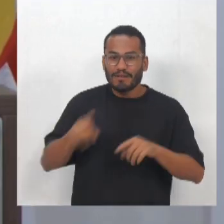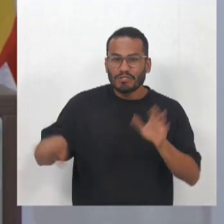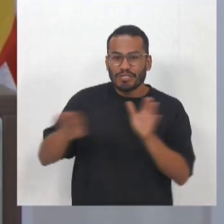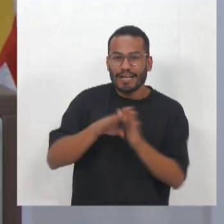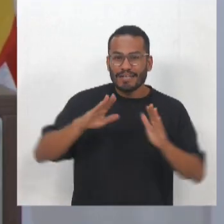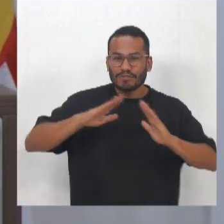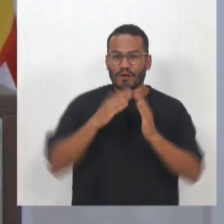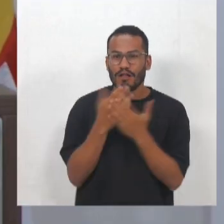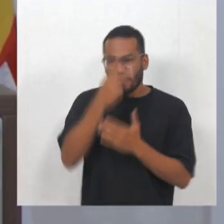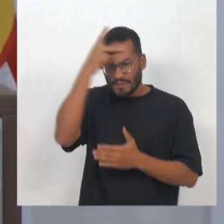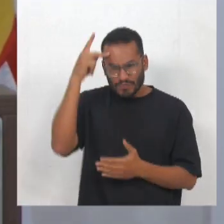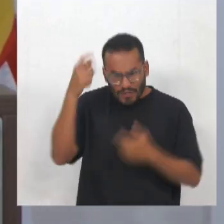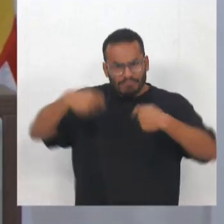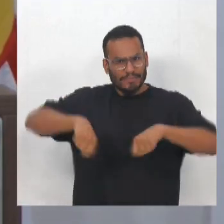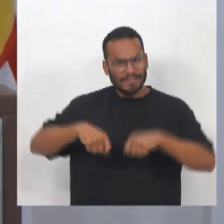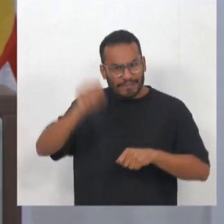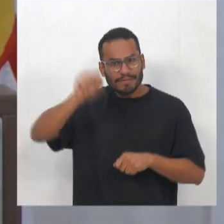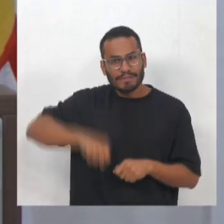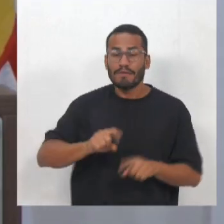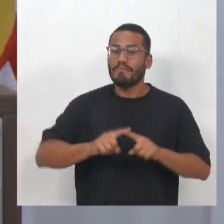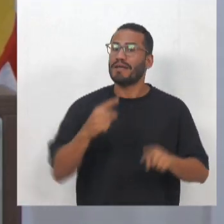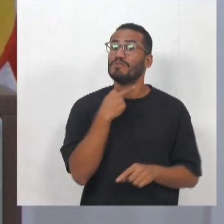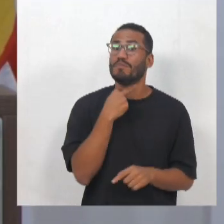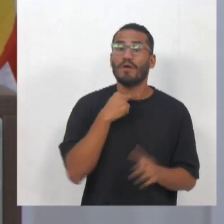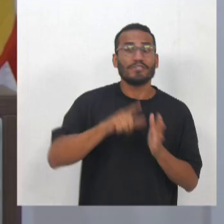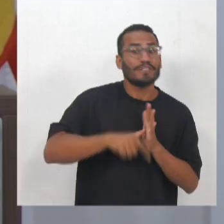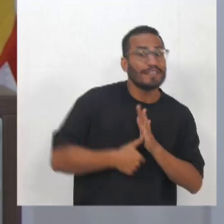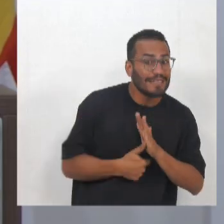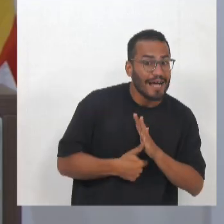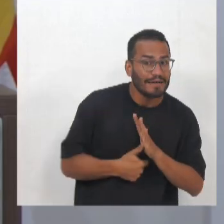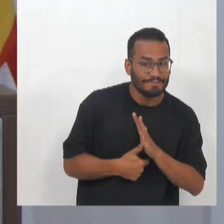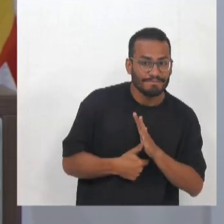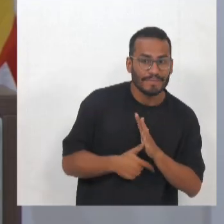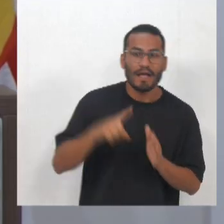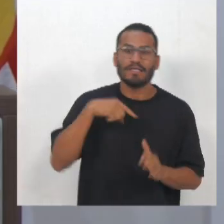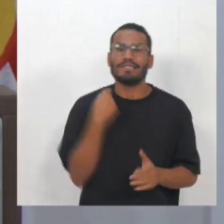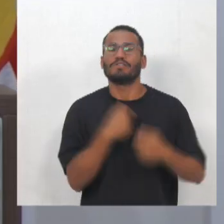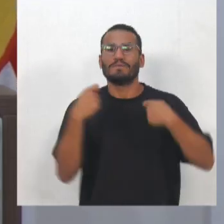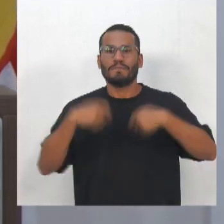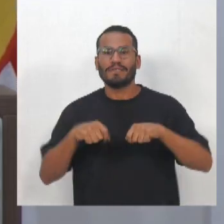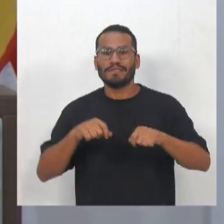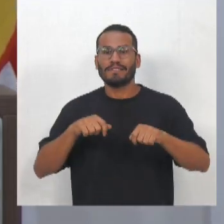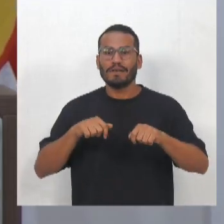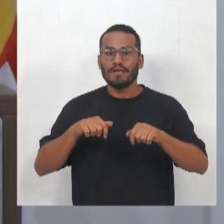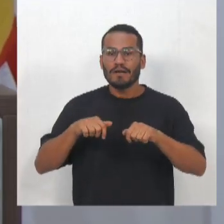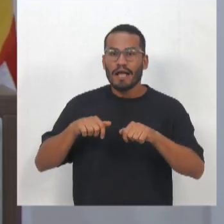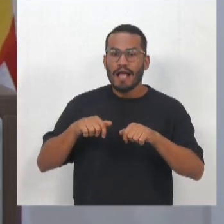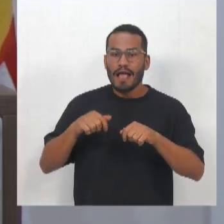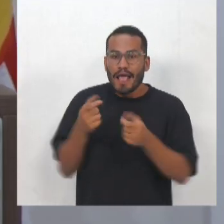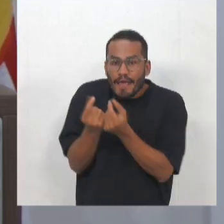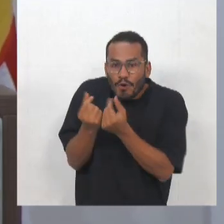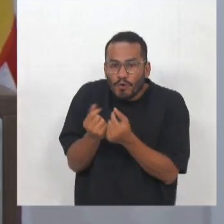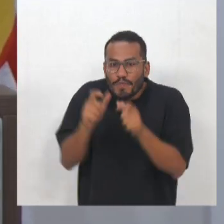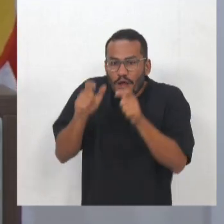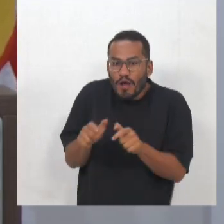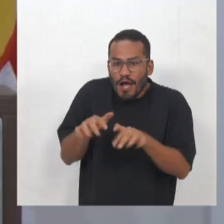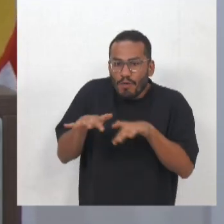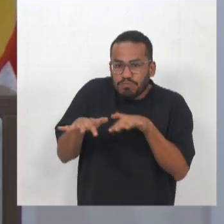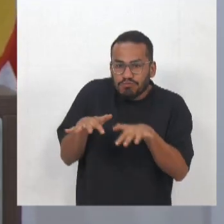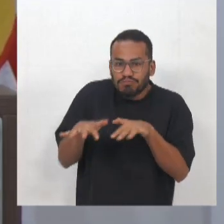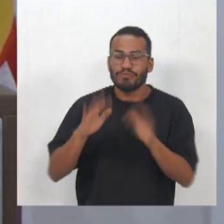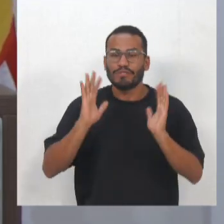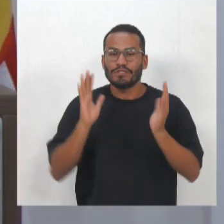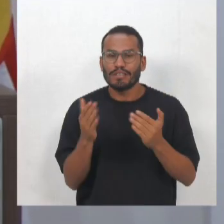nas mãos de quem realmente precisa, mas não pode atrasar. E, de fato, nós precisamos movimentar a nossa economia local, e já foi